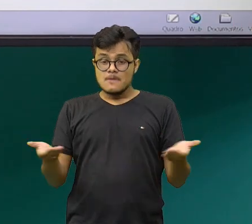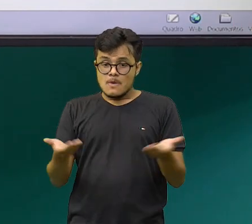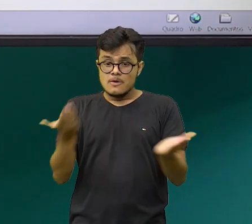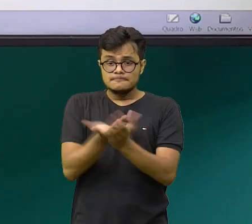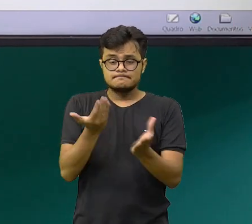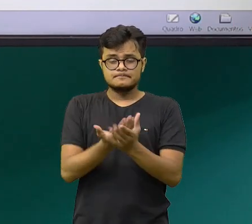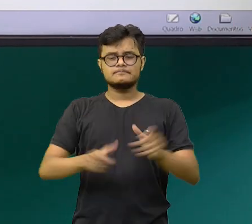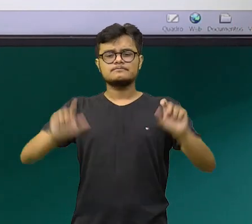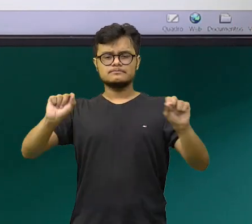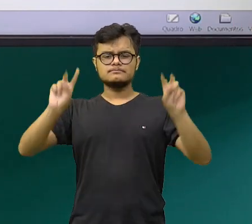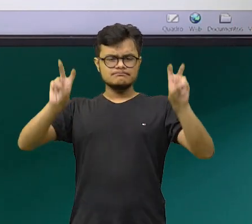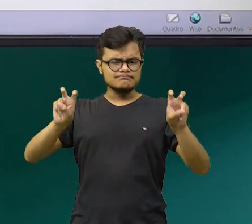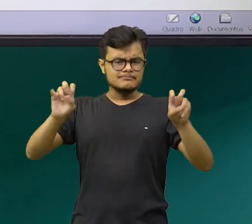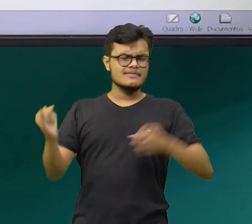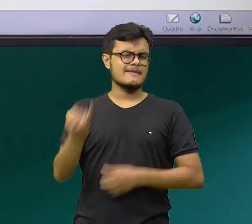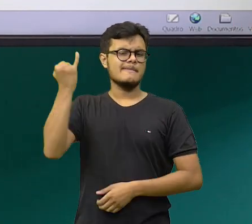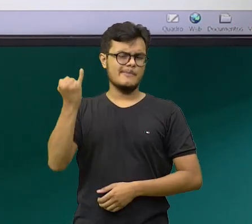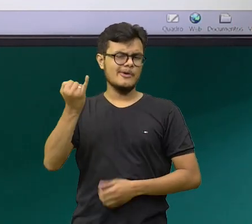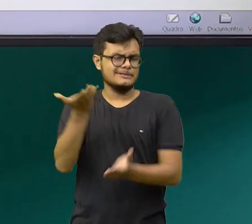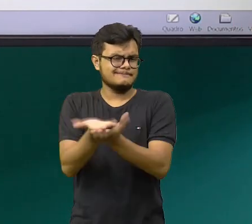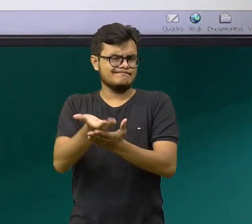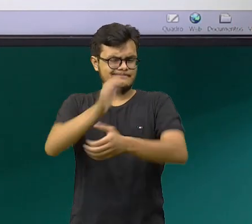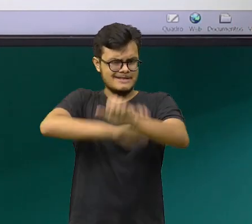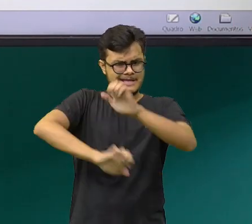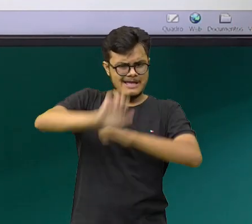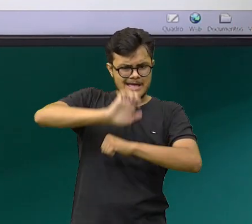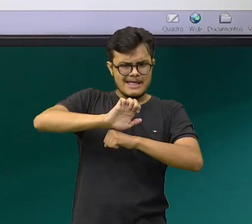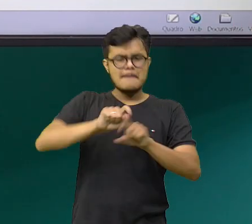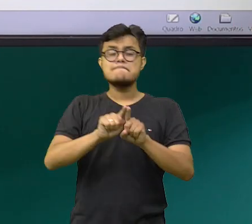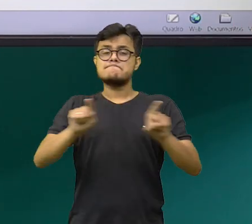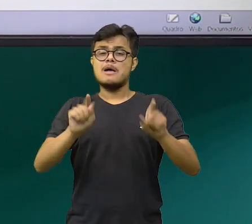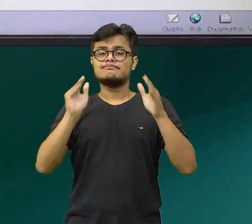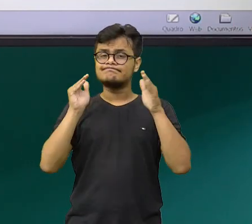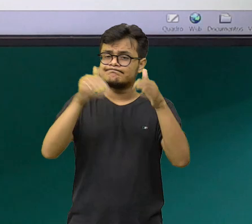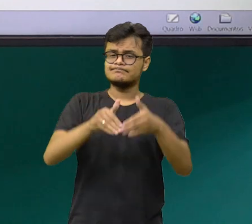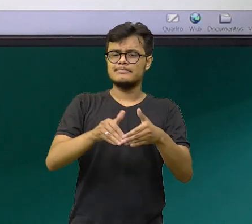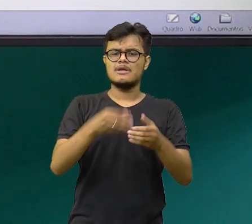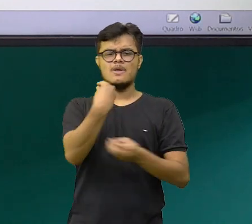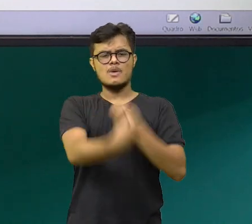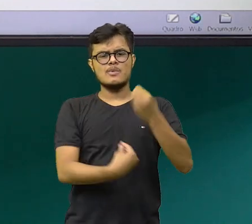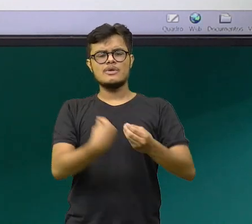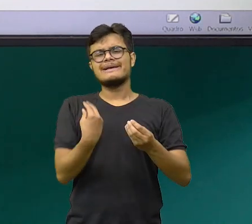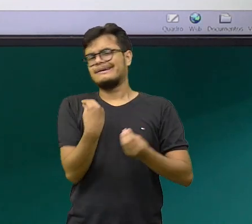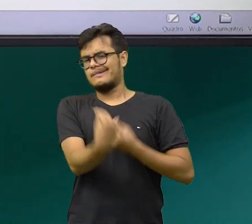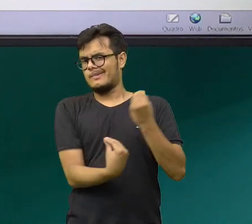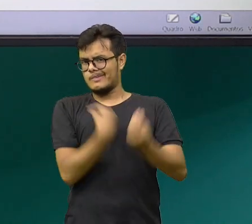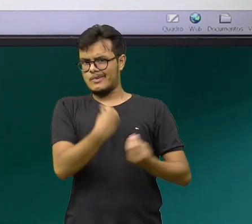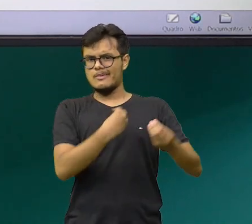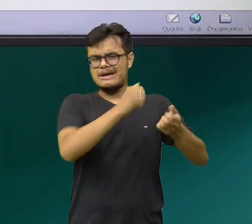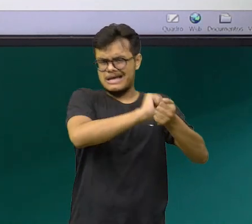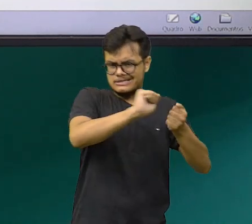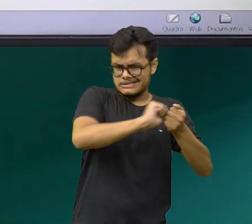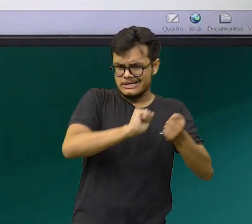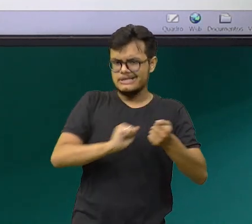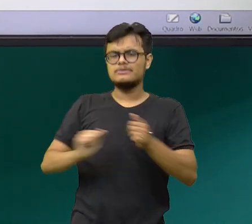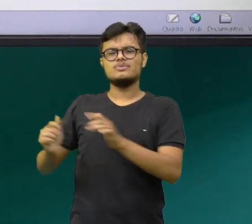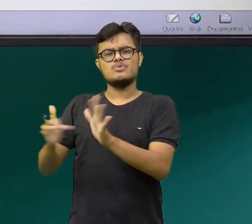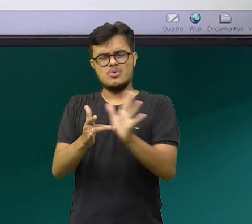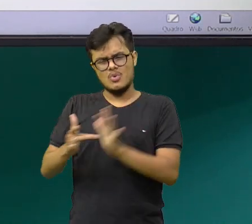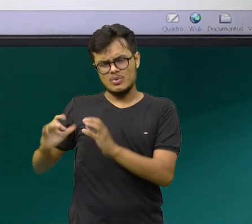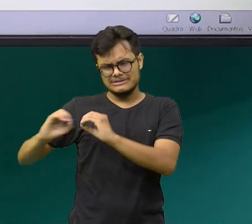hoje, falamos sobre o assunto de eletrostática. Mais precisamente, processos de eletrização por